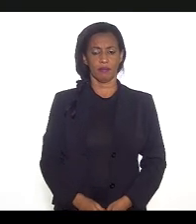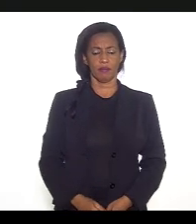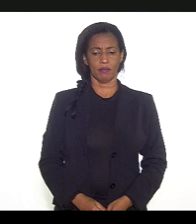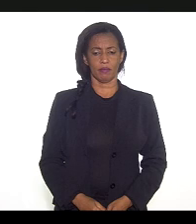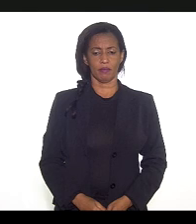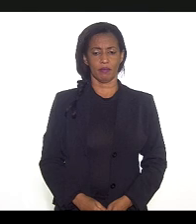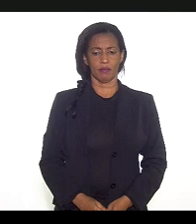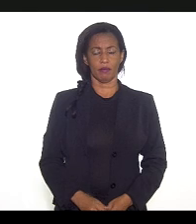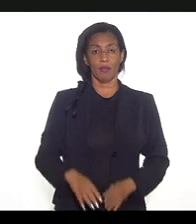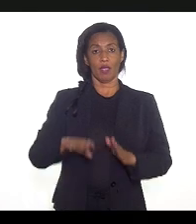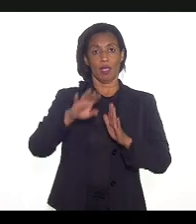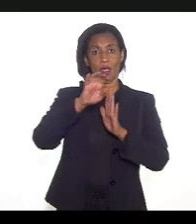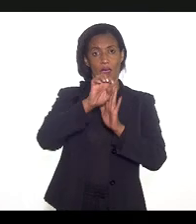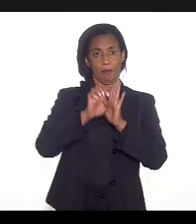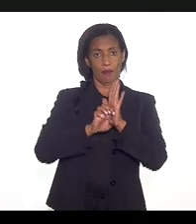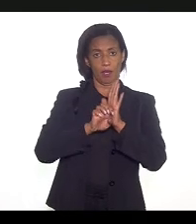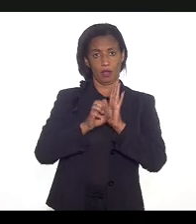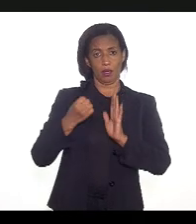A emenda número 1,